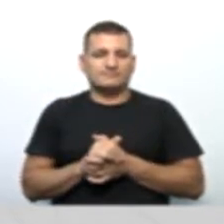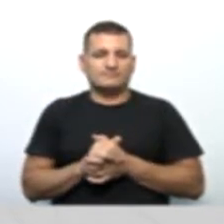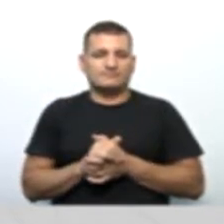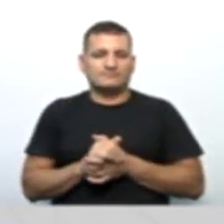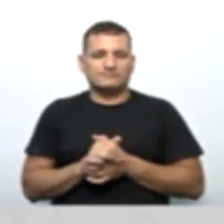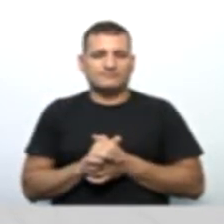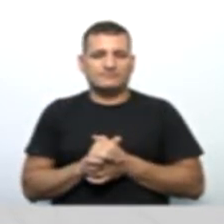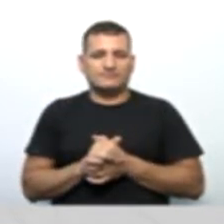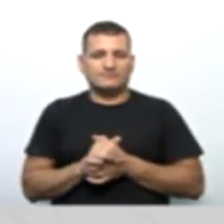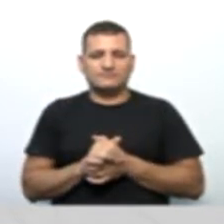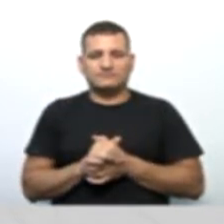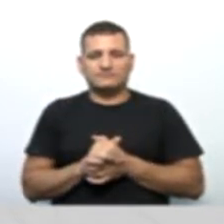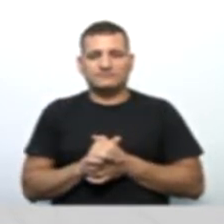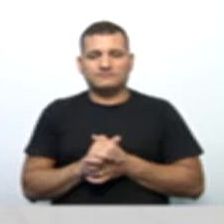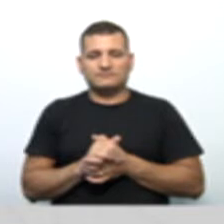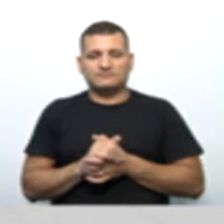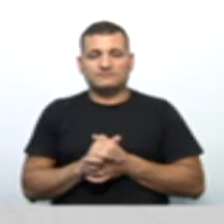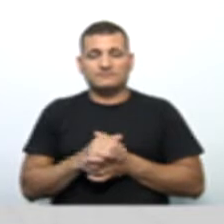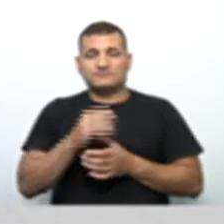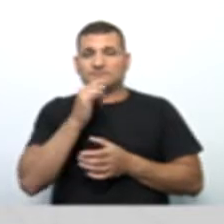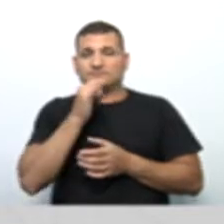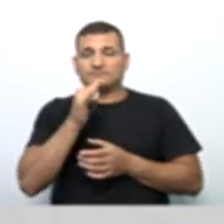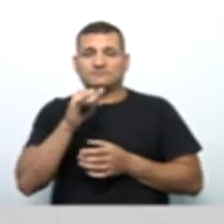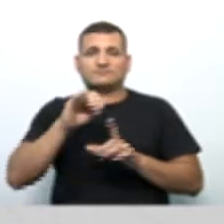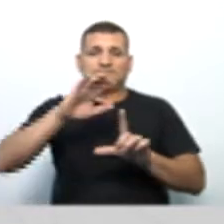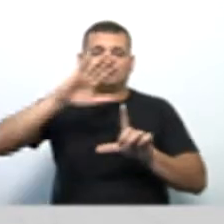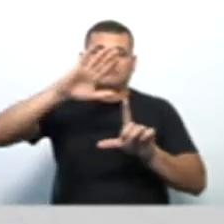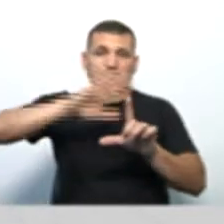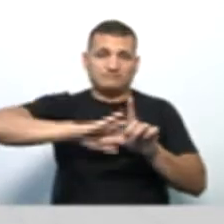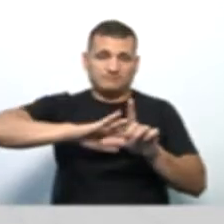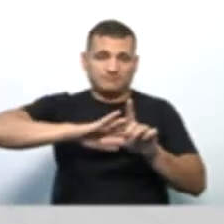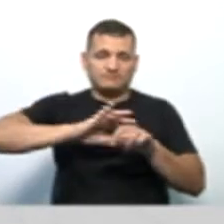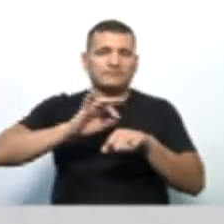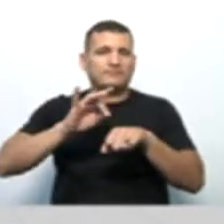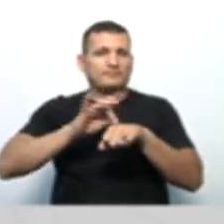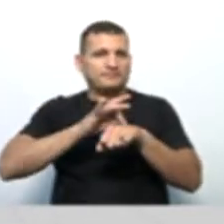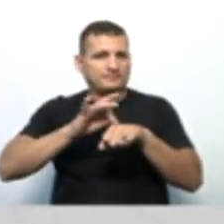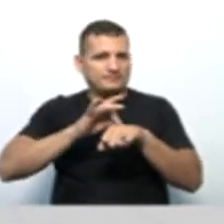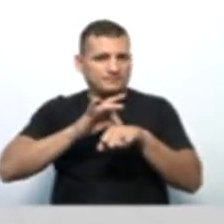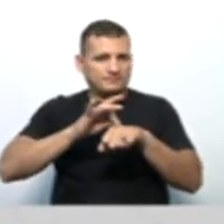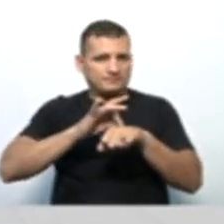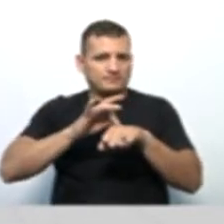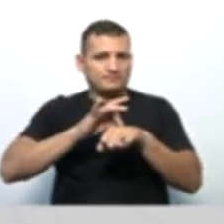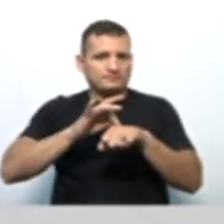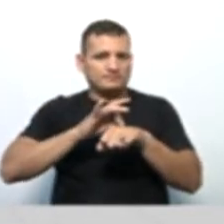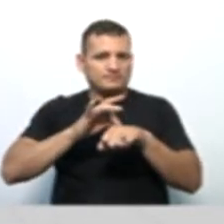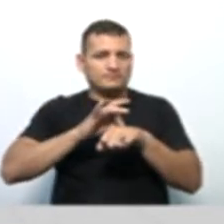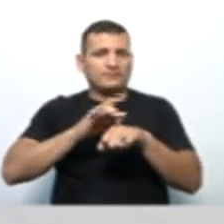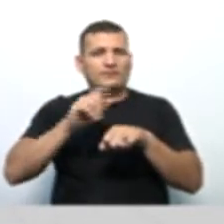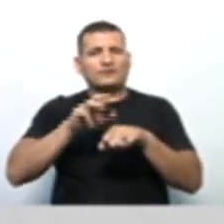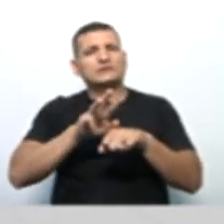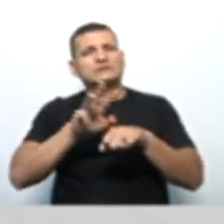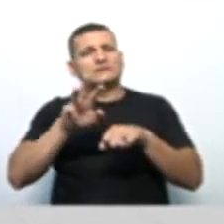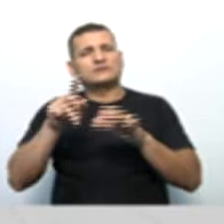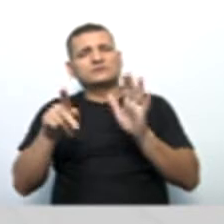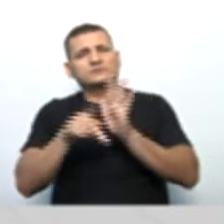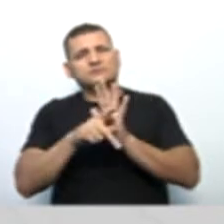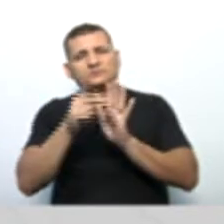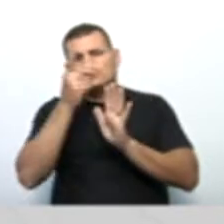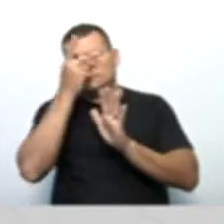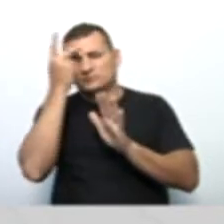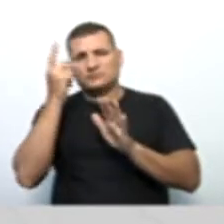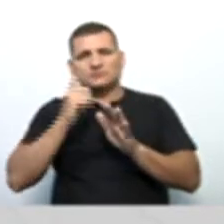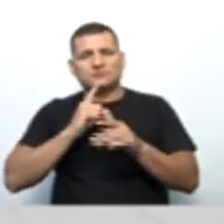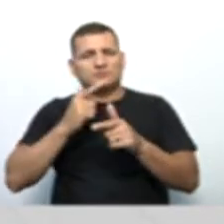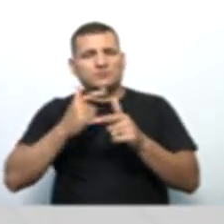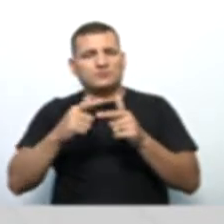legível então se você vai usar um fundo preto aí você tá fazendo um site específico para pessoas que têm problema com novidade foi